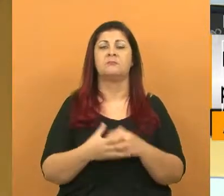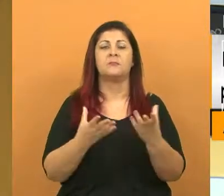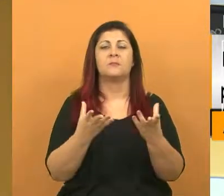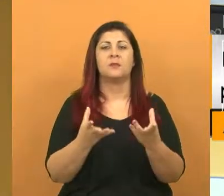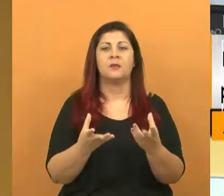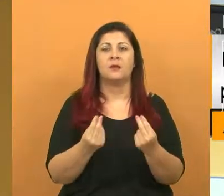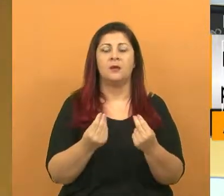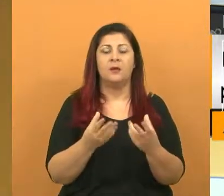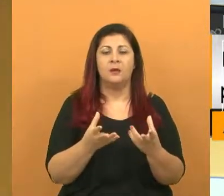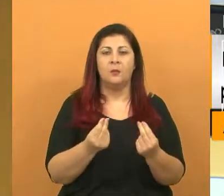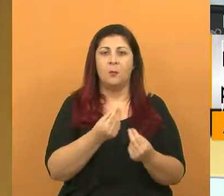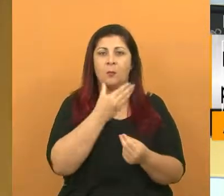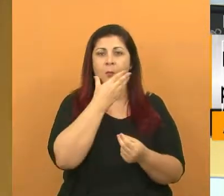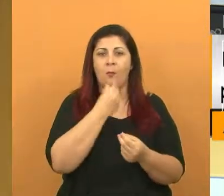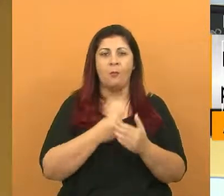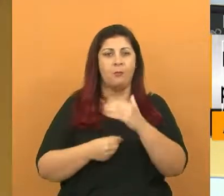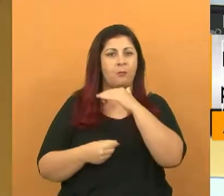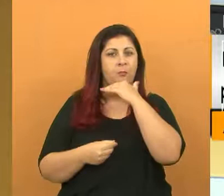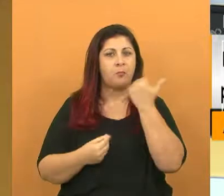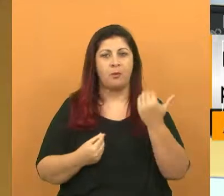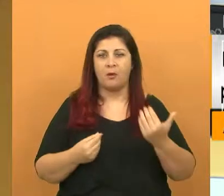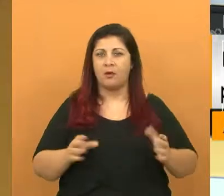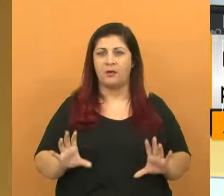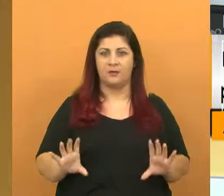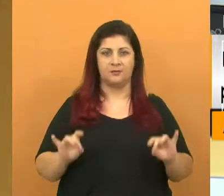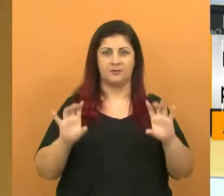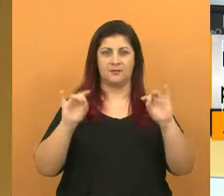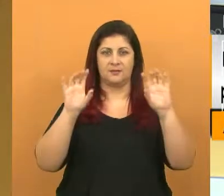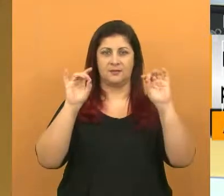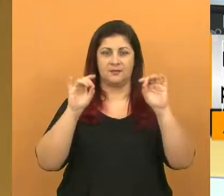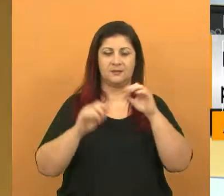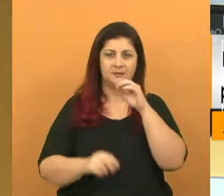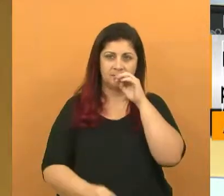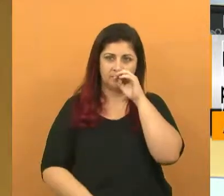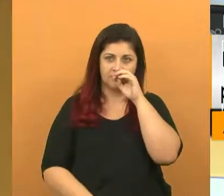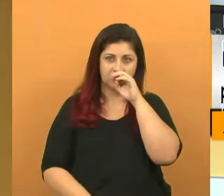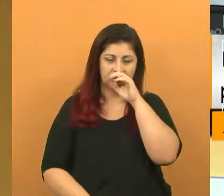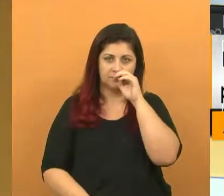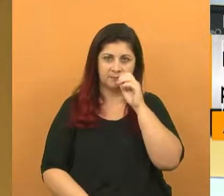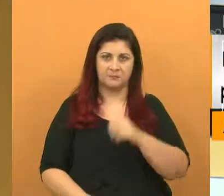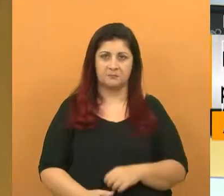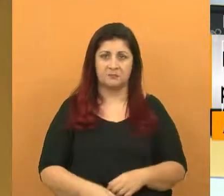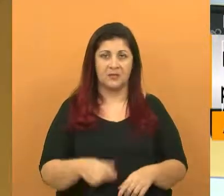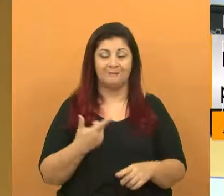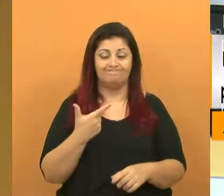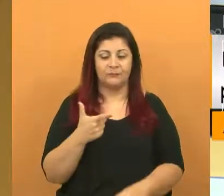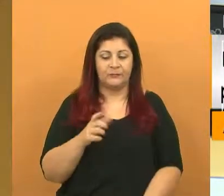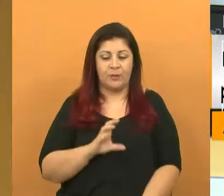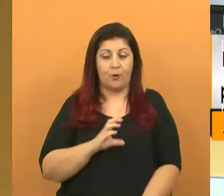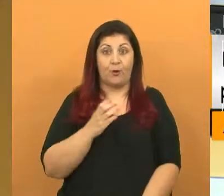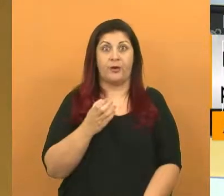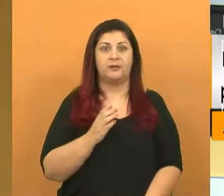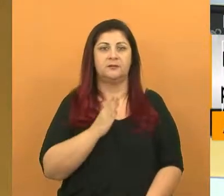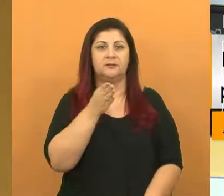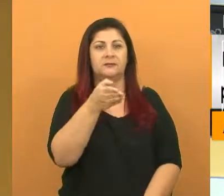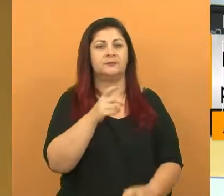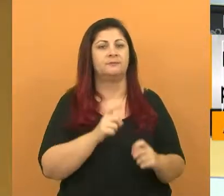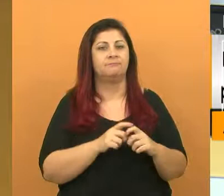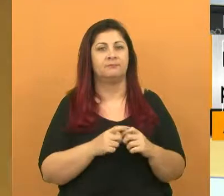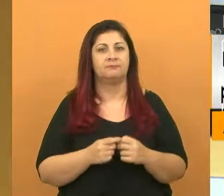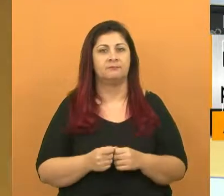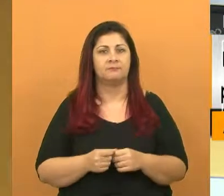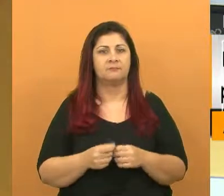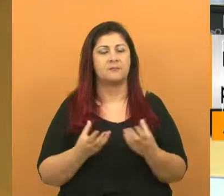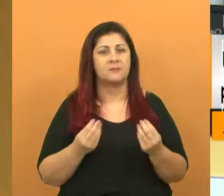homens morrem de câncer porque ele não tem coragem de ir no médico. Mas muitas pessoas que